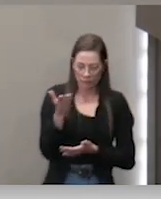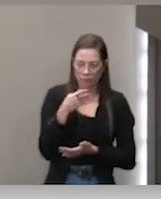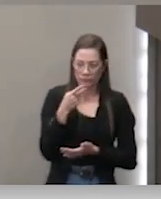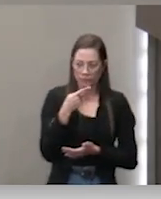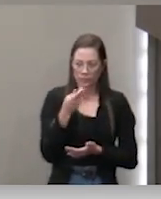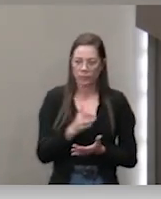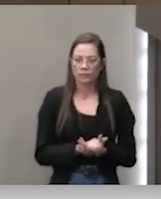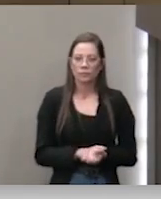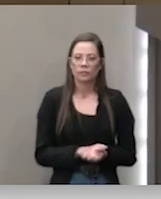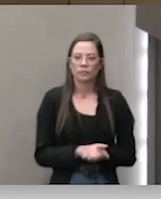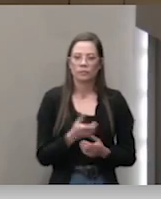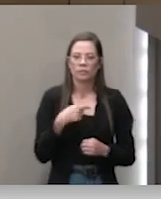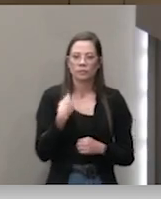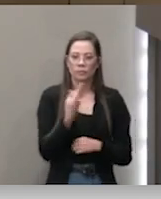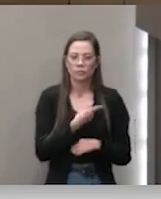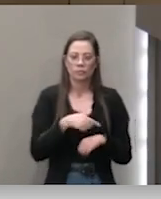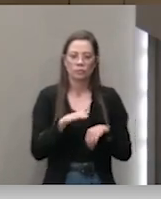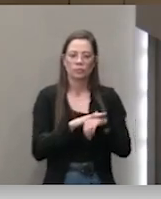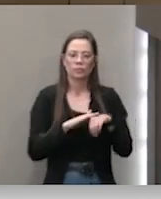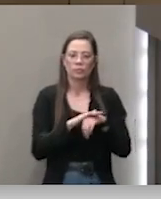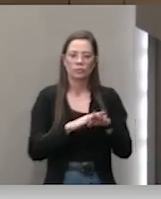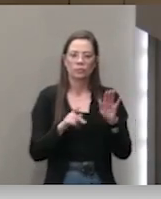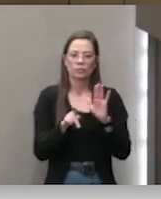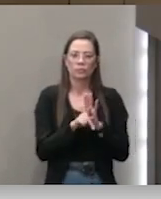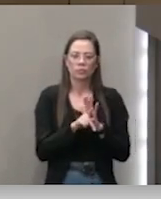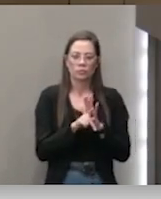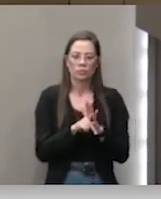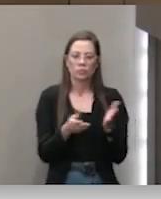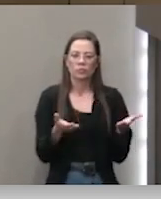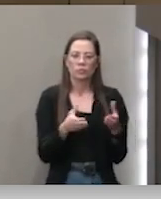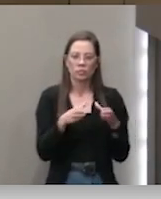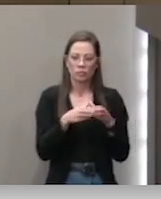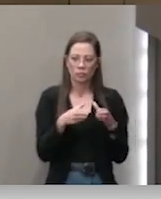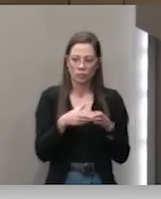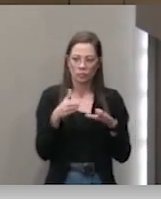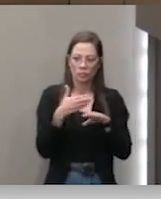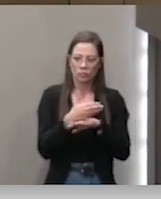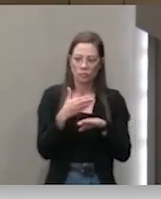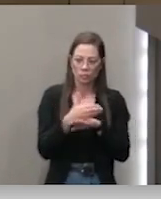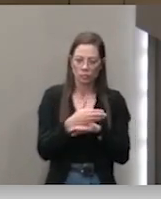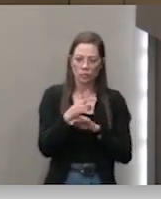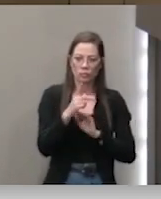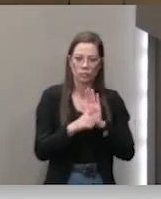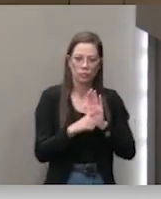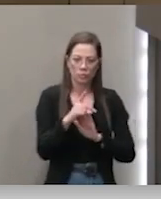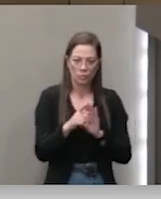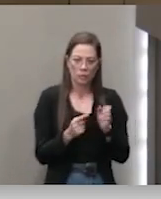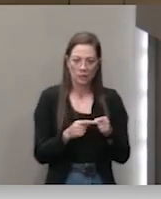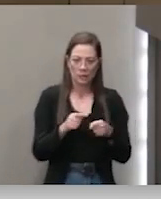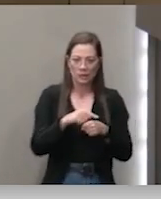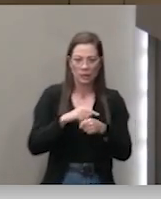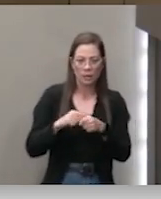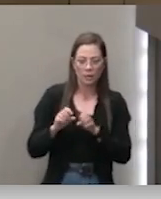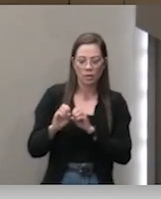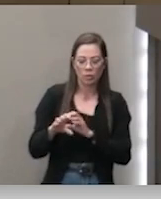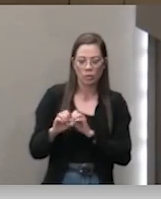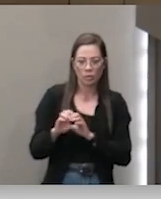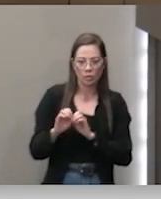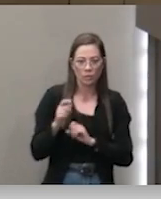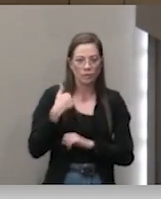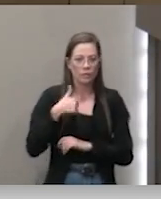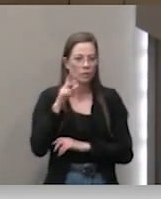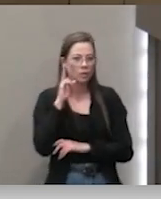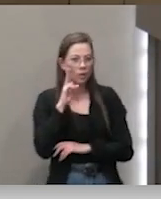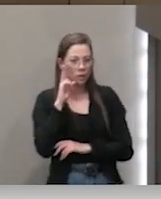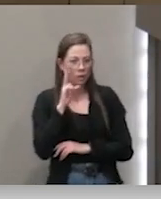vereador. Obrigado. A gente conversava, né, sobre essa gurizada que está fazendo parte desse projeto da Cidade Educadora. E eu lembrava que eu